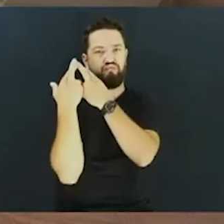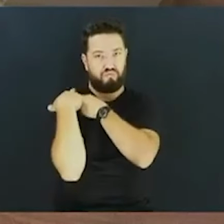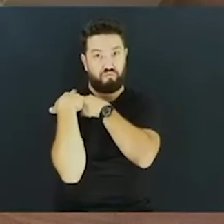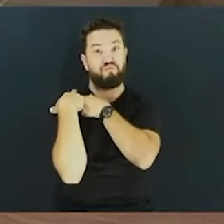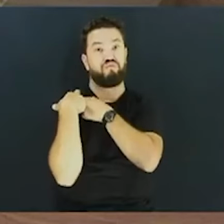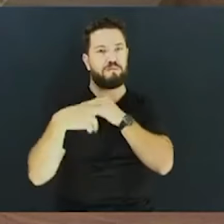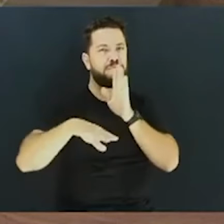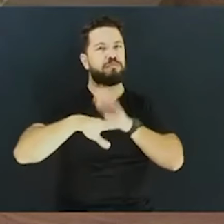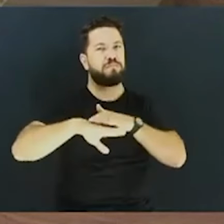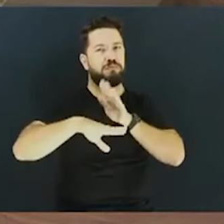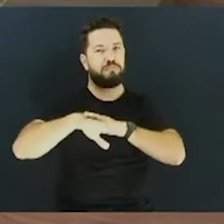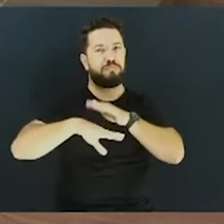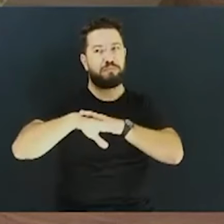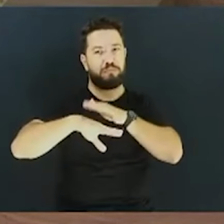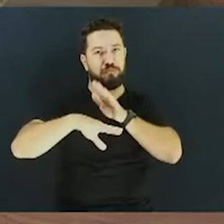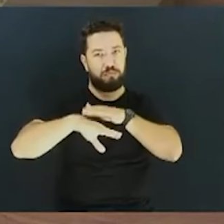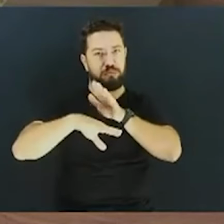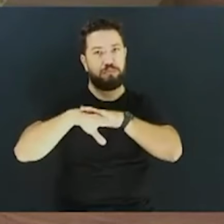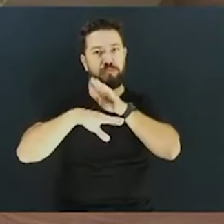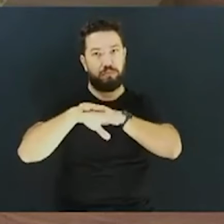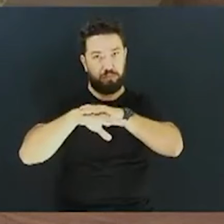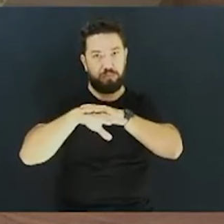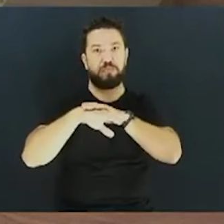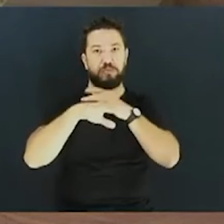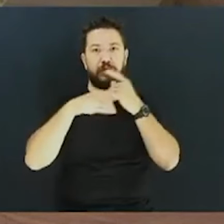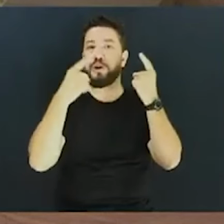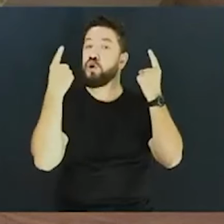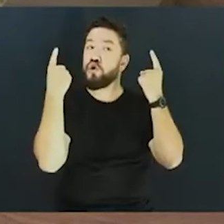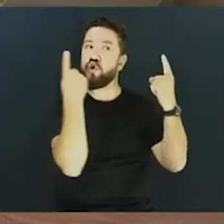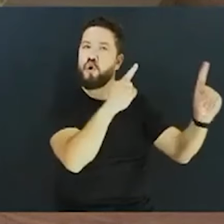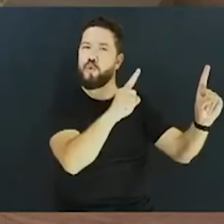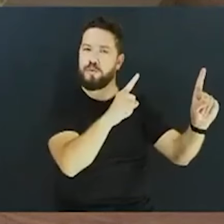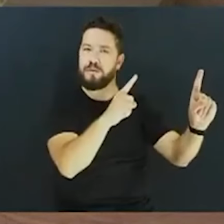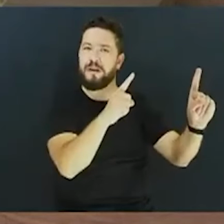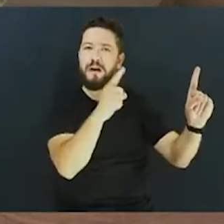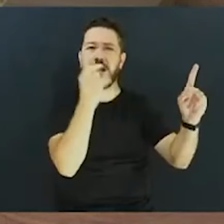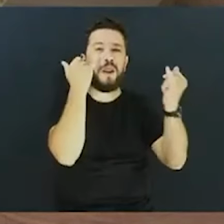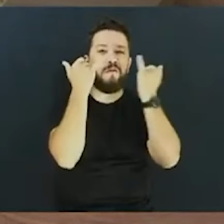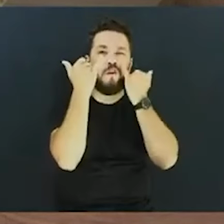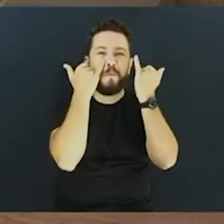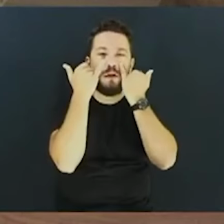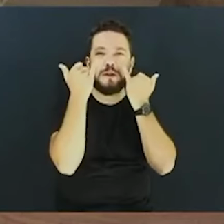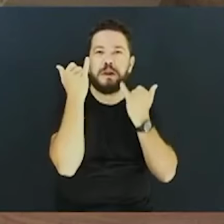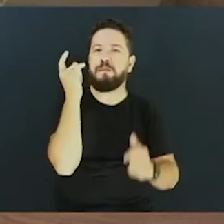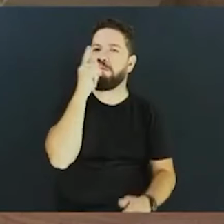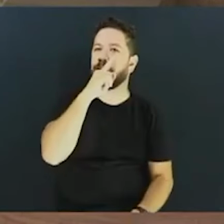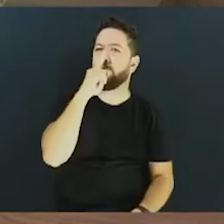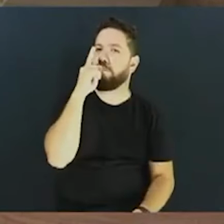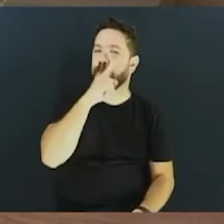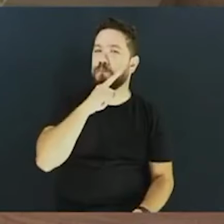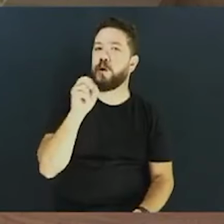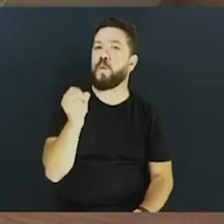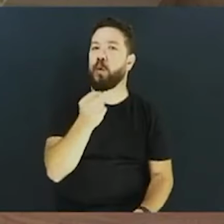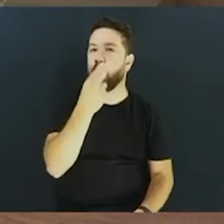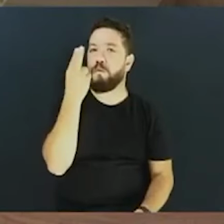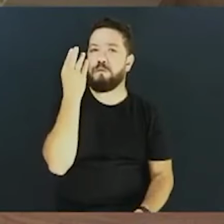pelo combate à desinformação e pelo aumento da transparência na internet.